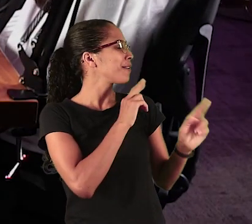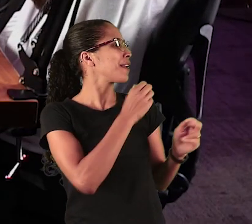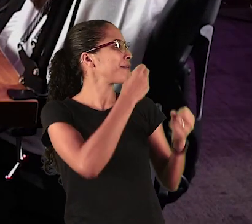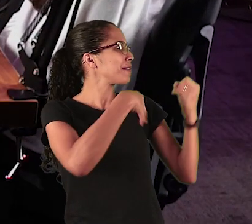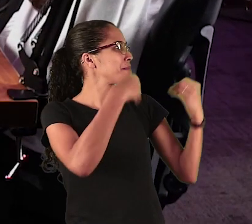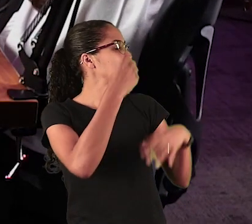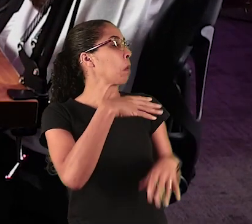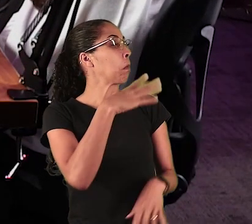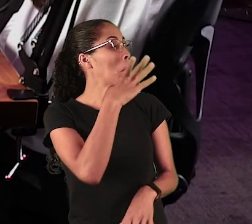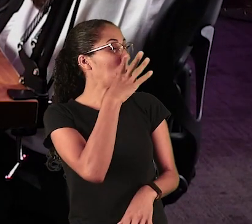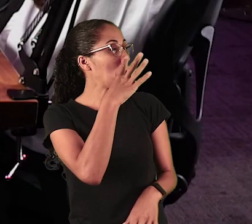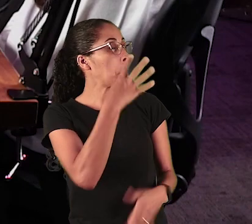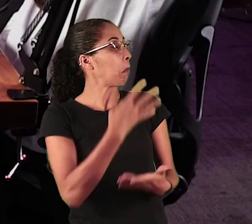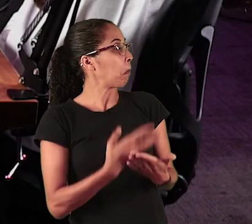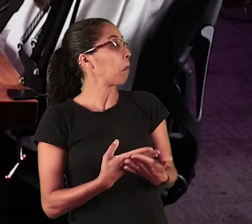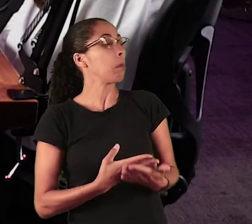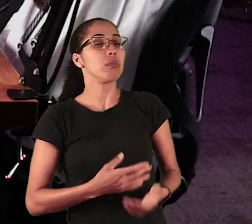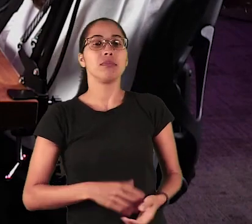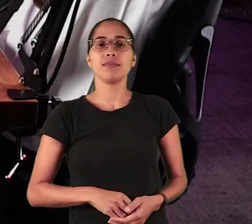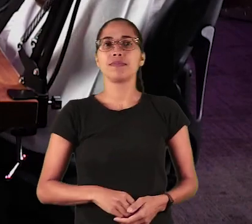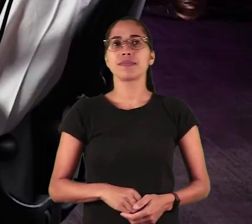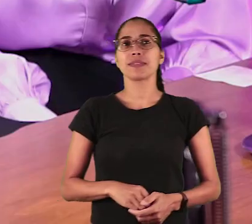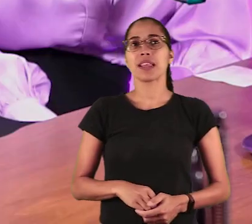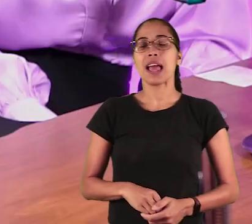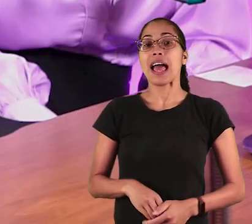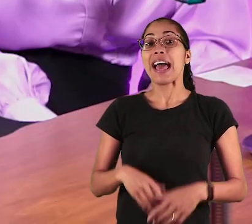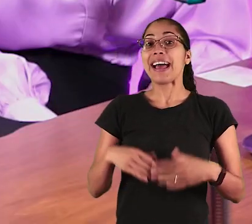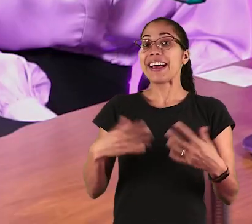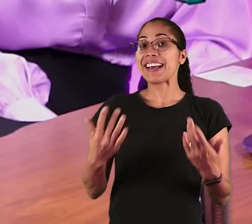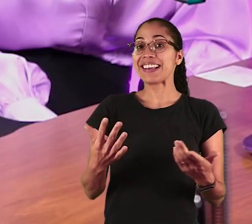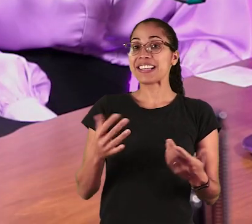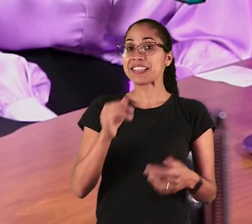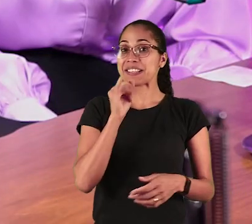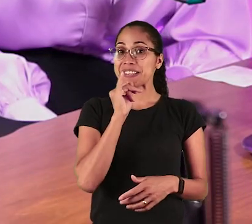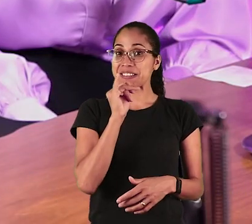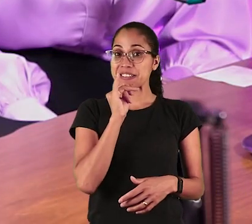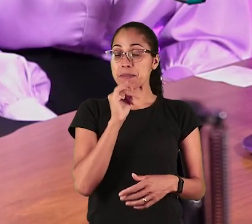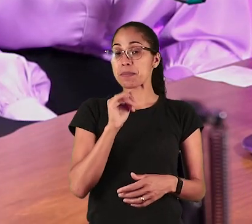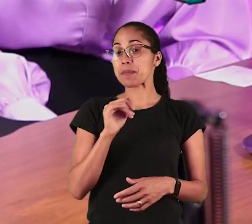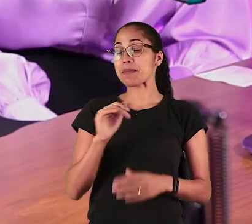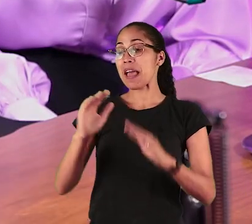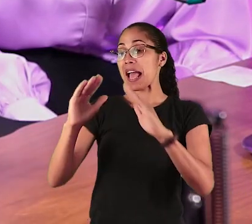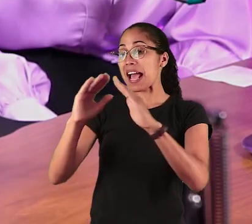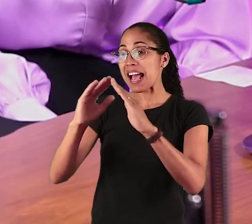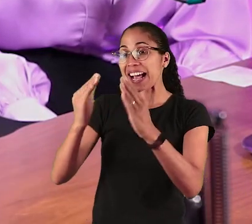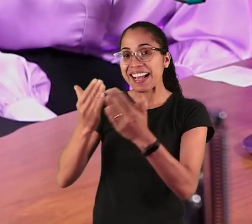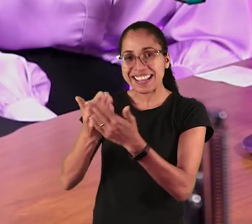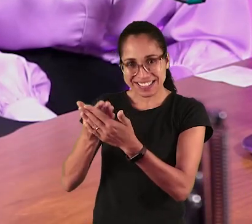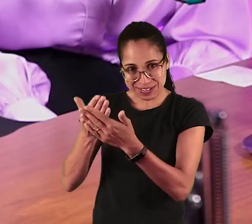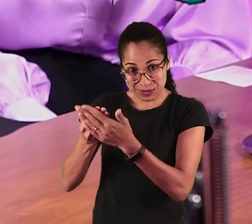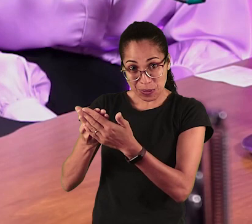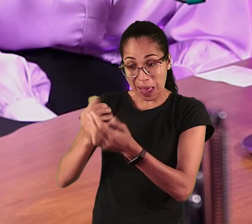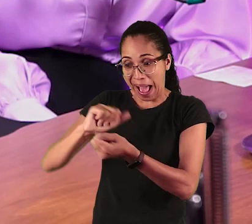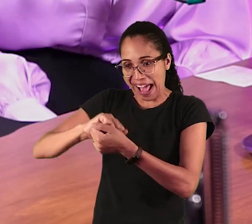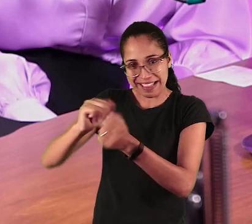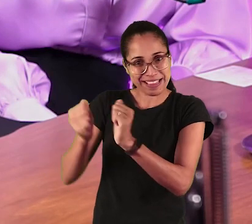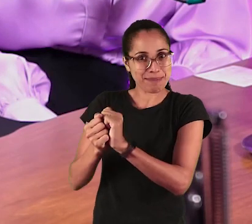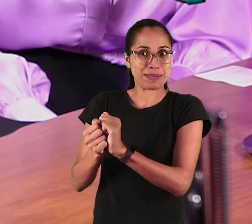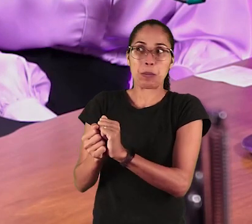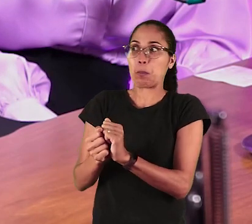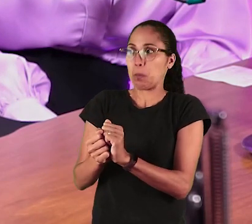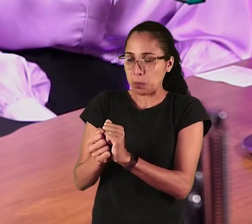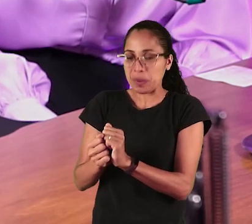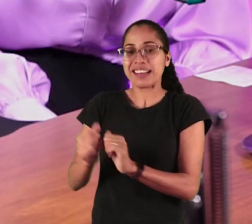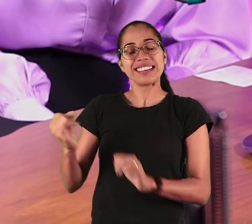bloquear sua agenda numa empresa 90% masculina adaptação na escola verdade e